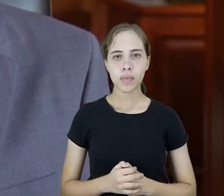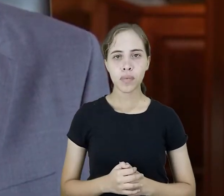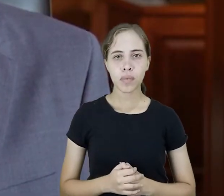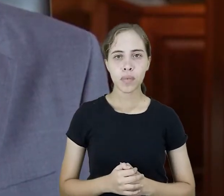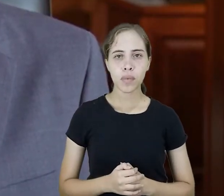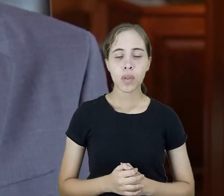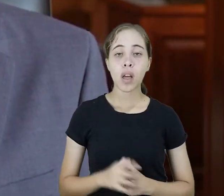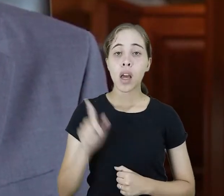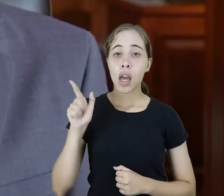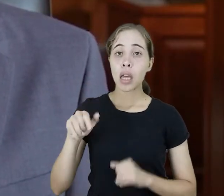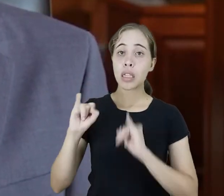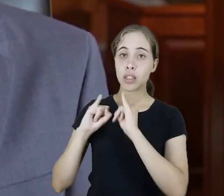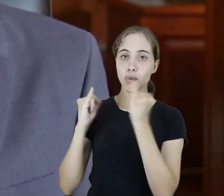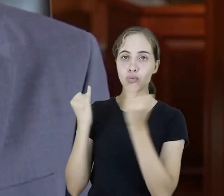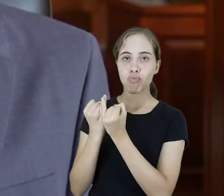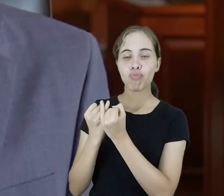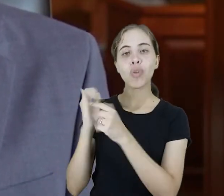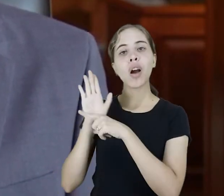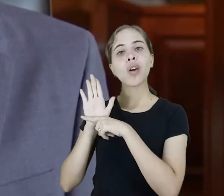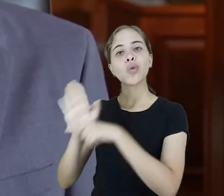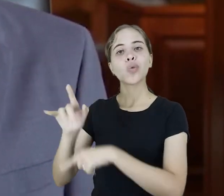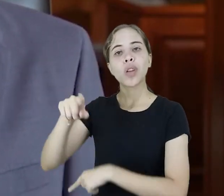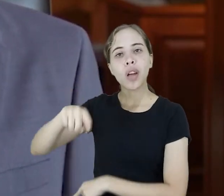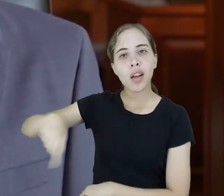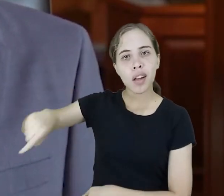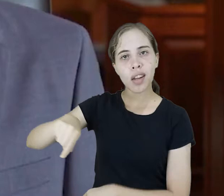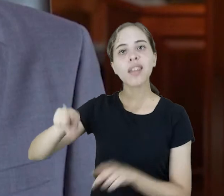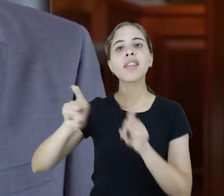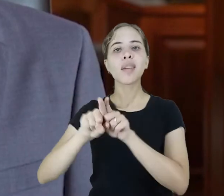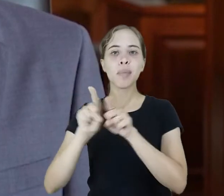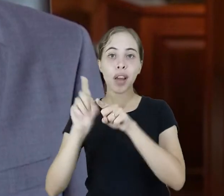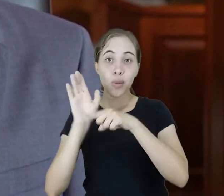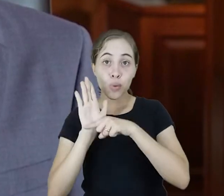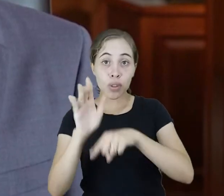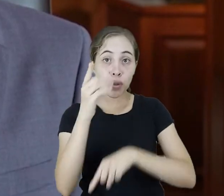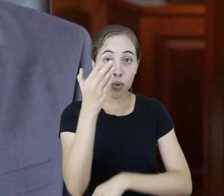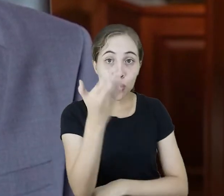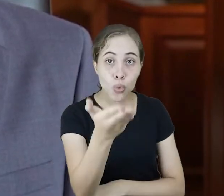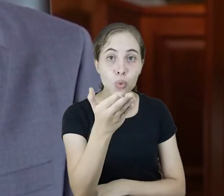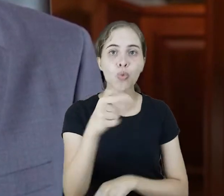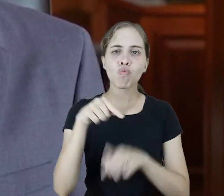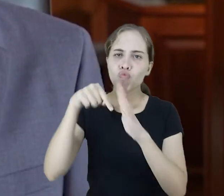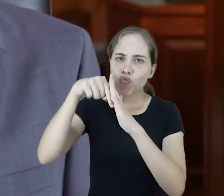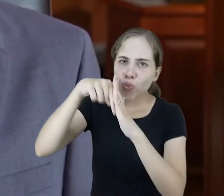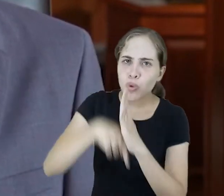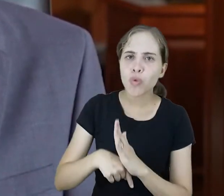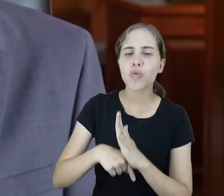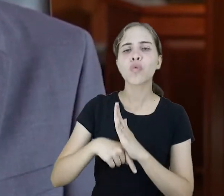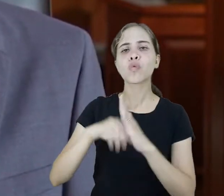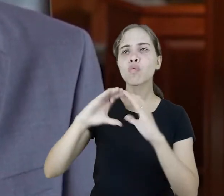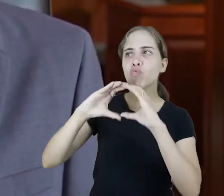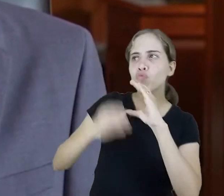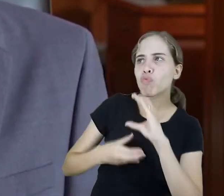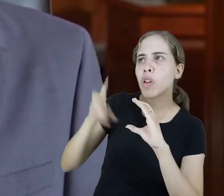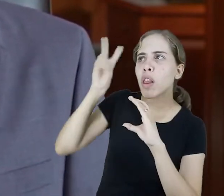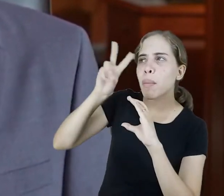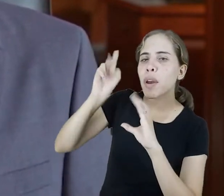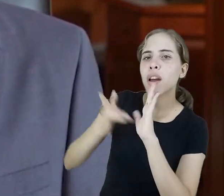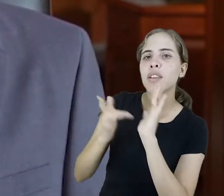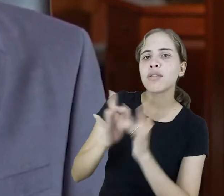O Instituto os ajudou e ajudará você a aprofundar sua conversão a Jesus Cristo.